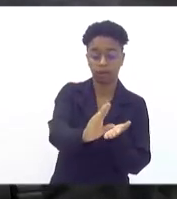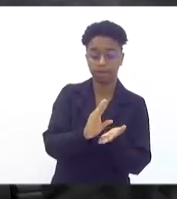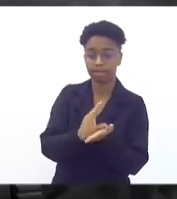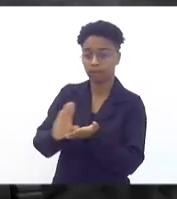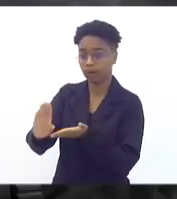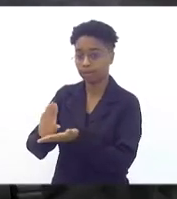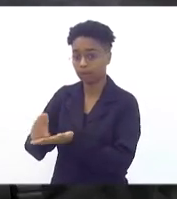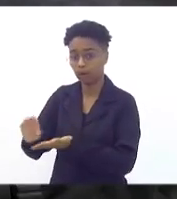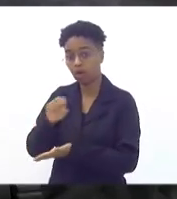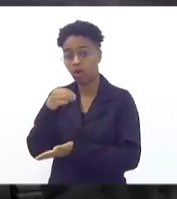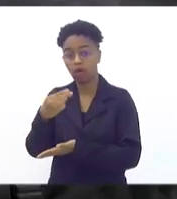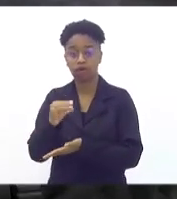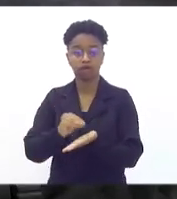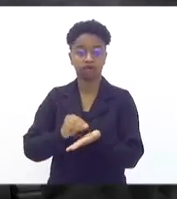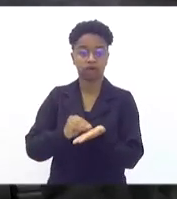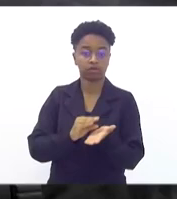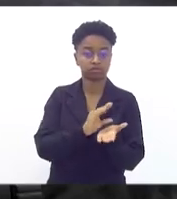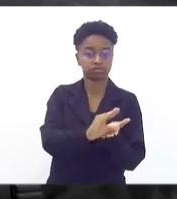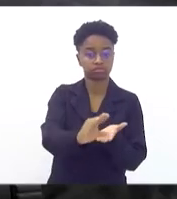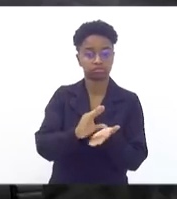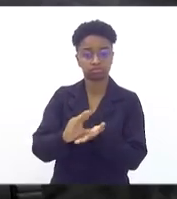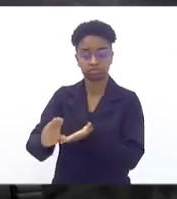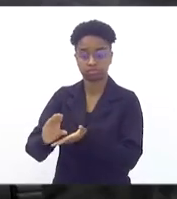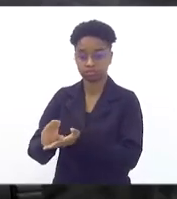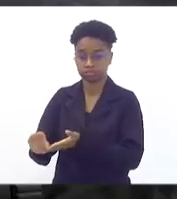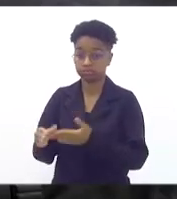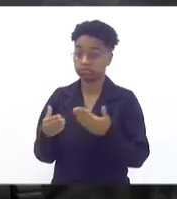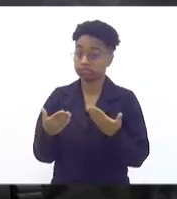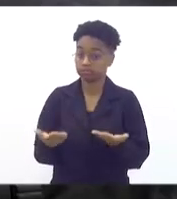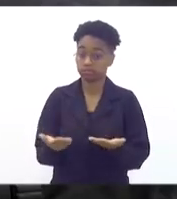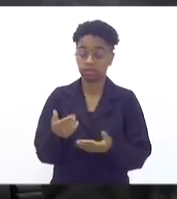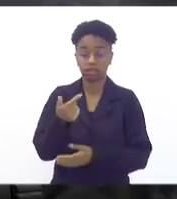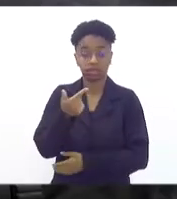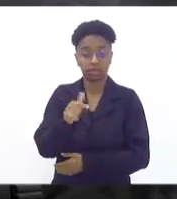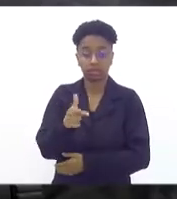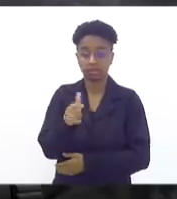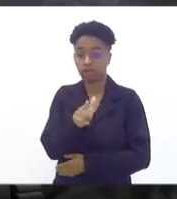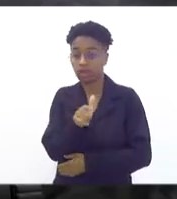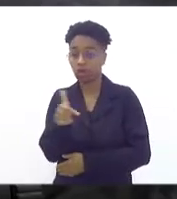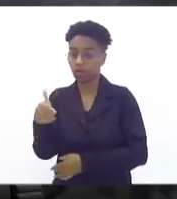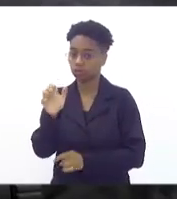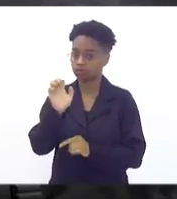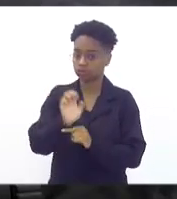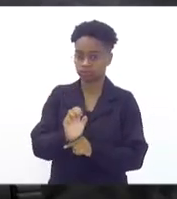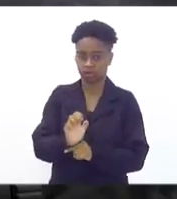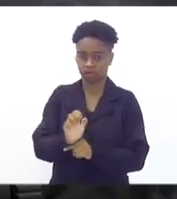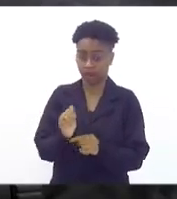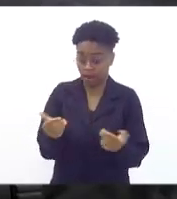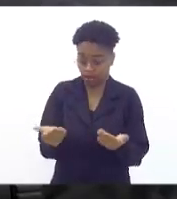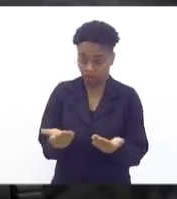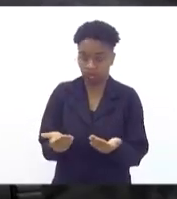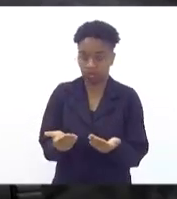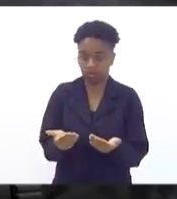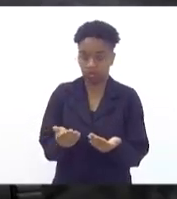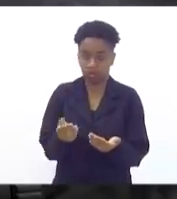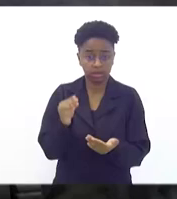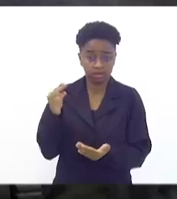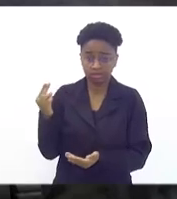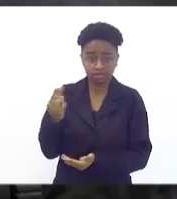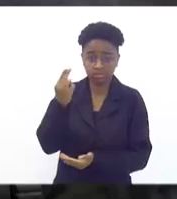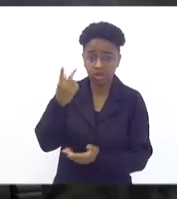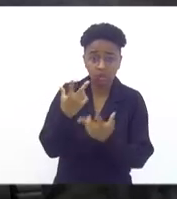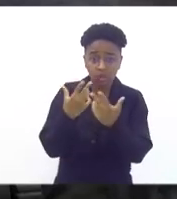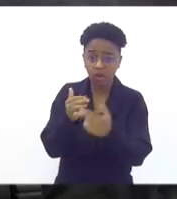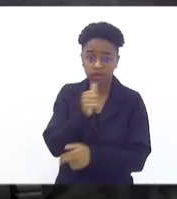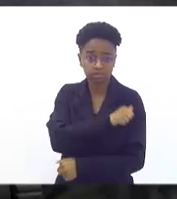valores que deixassem investidos e não não haverá outro estado neste momento que tem a condição que o